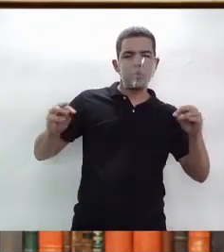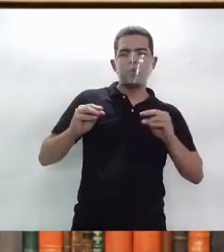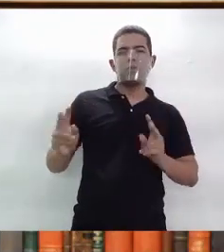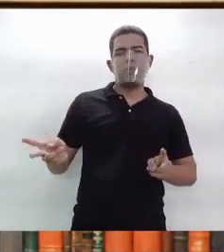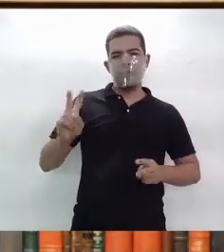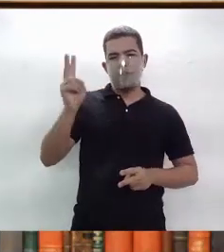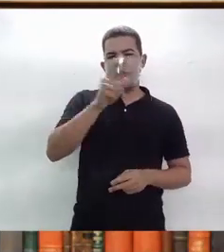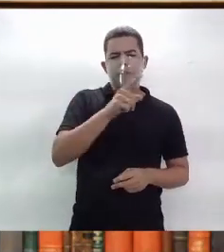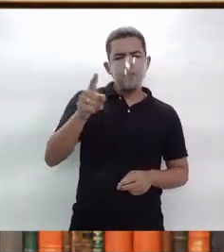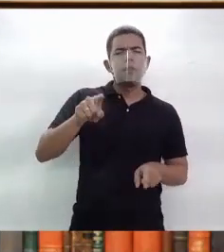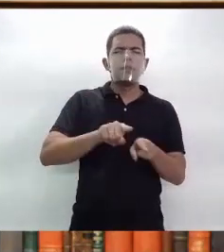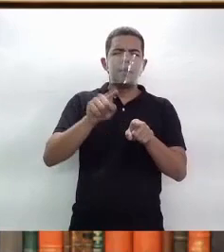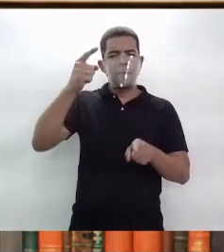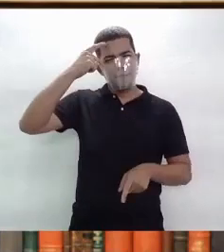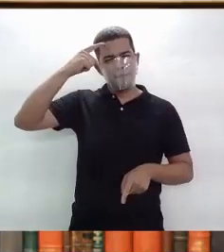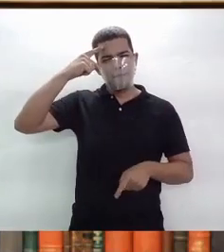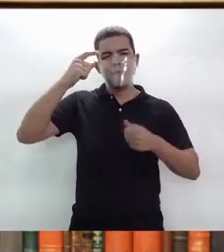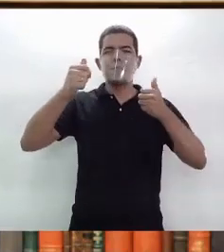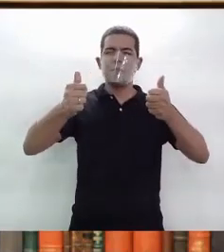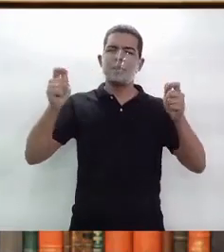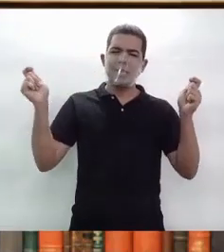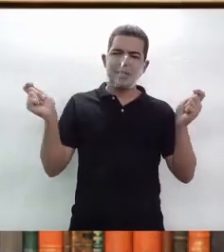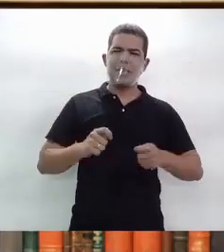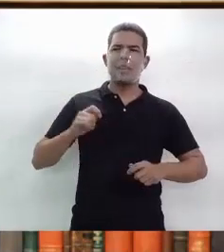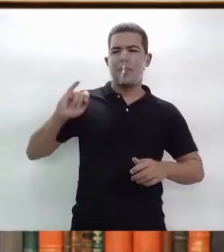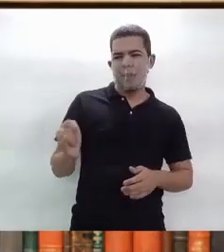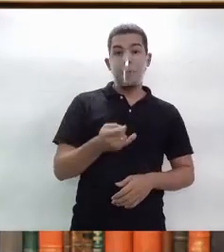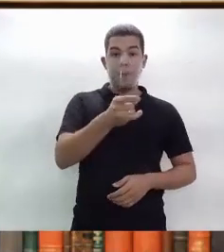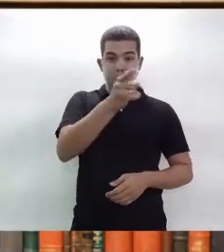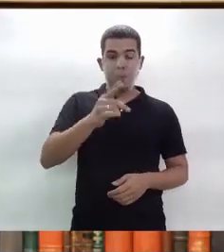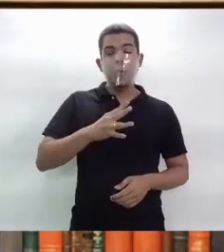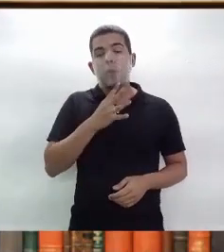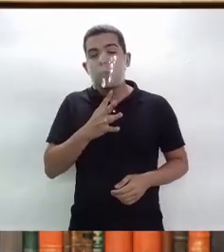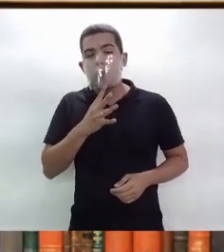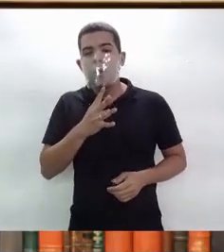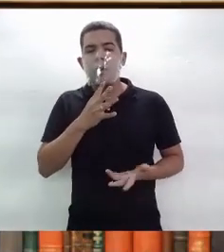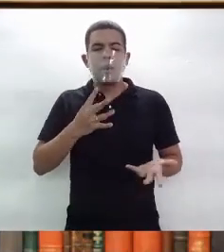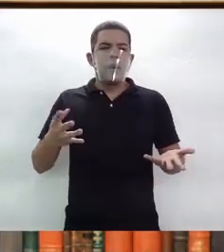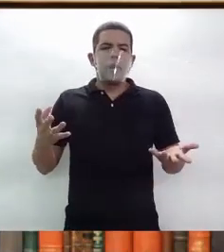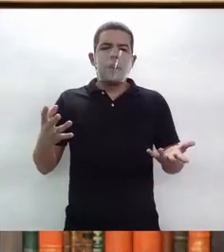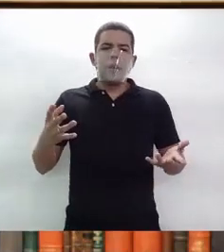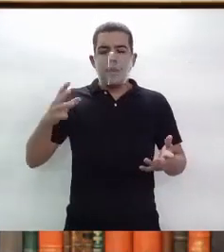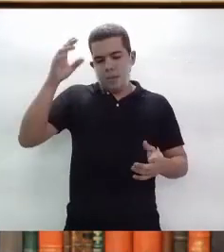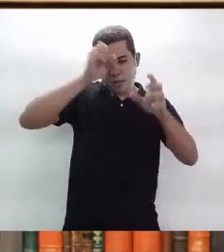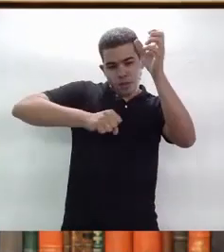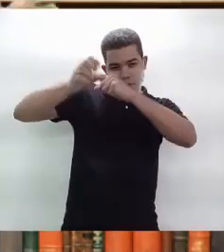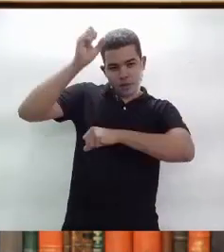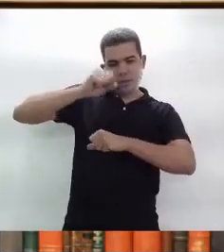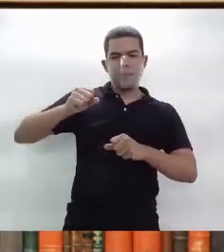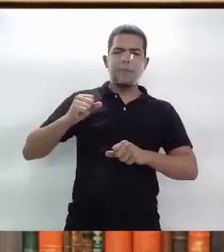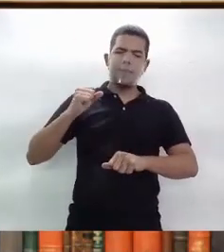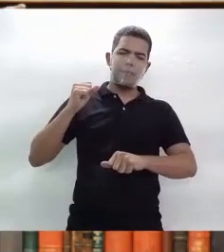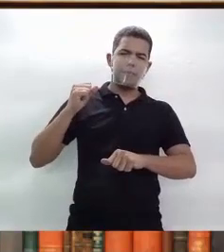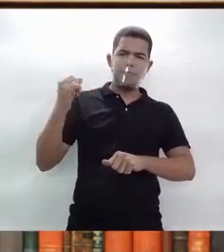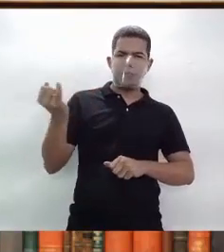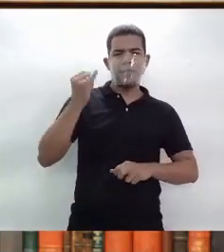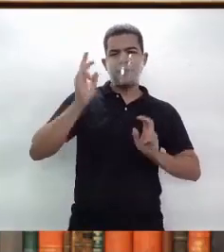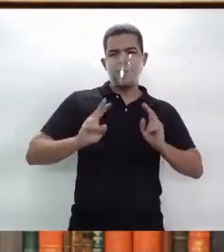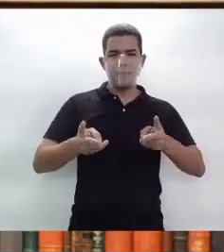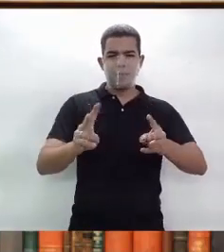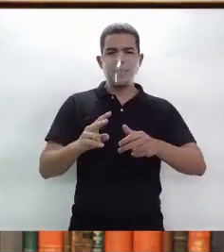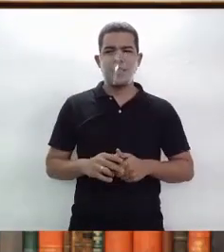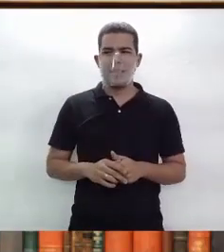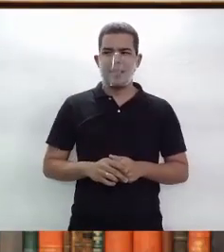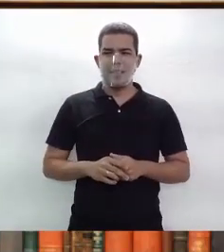sejam conscientes, e é uma oportunidade, sim, de você conhecer, e aprendizado é sempre importante. E também,